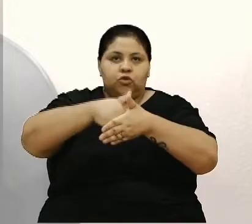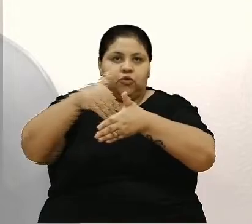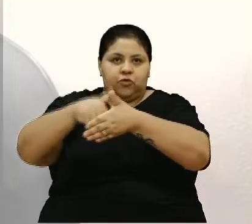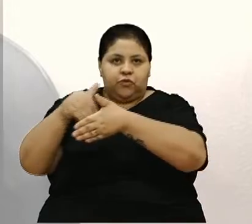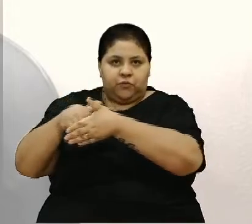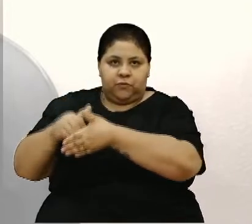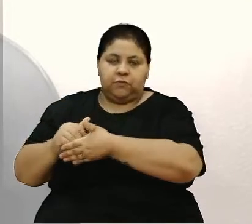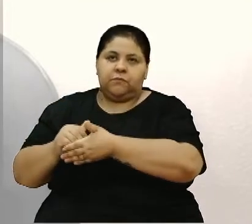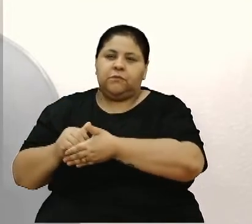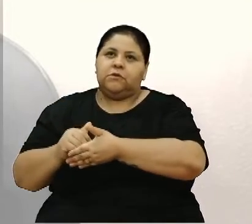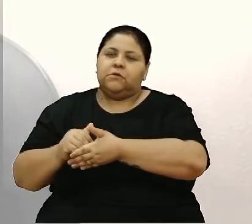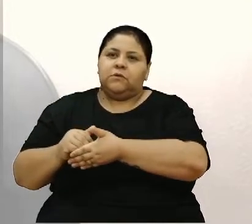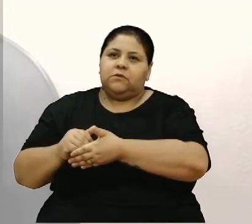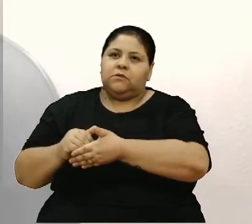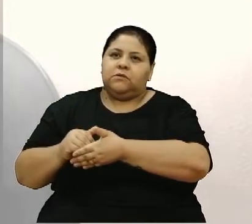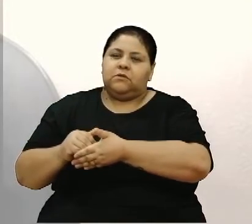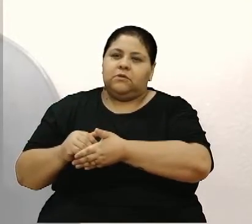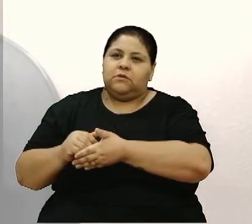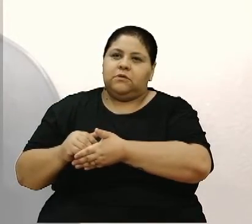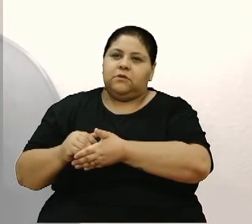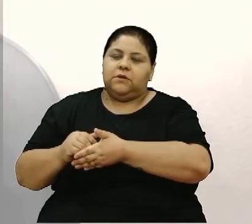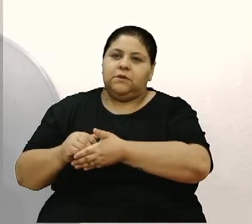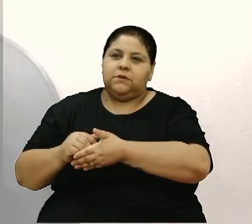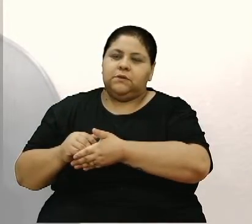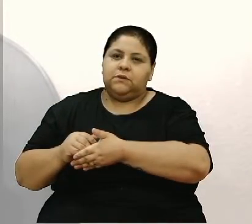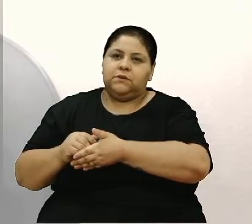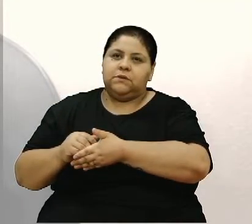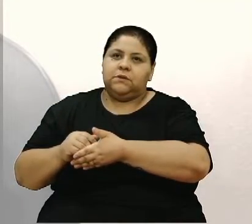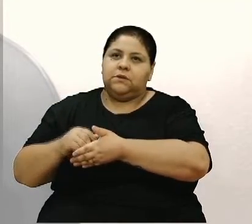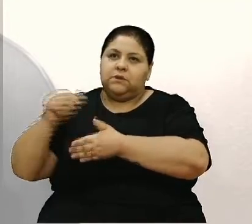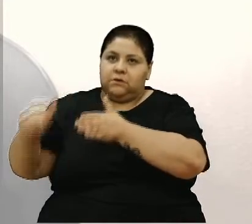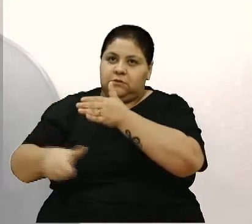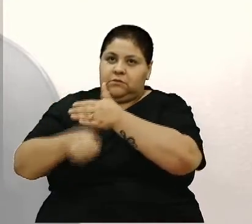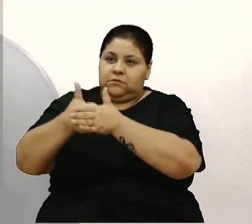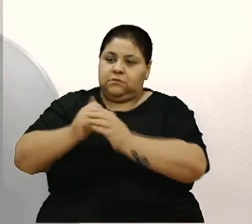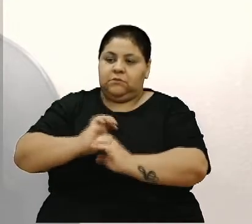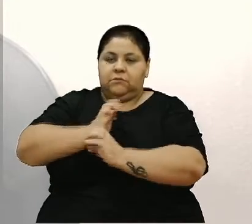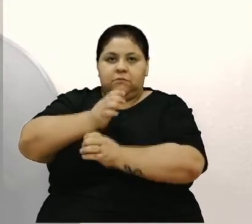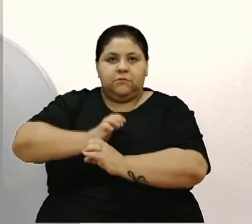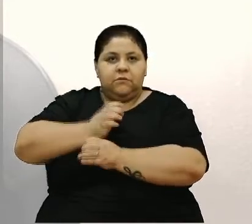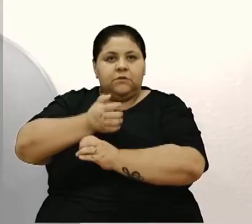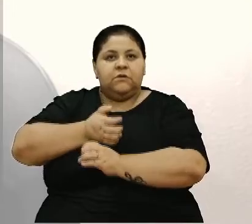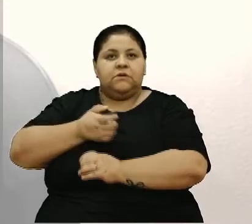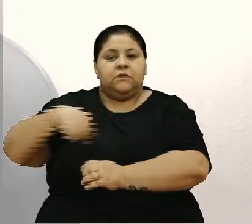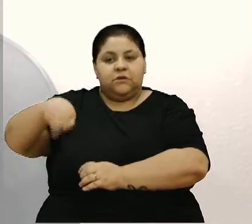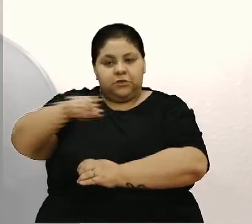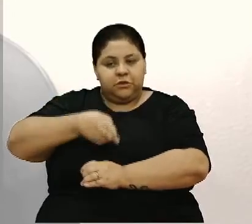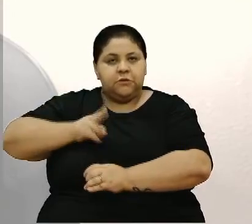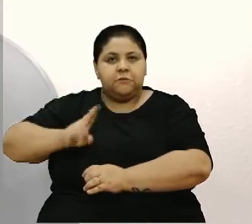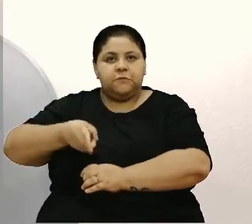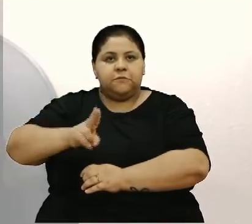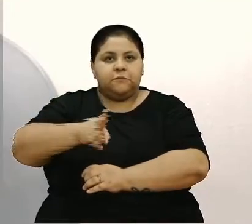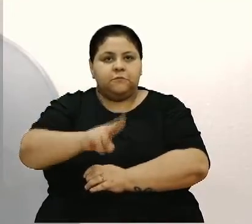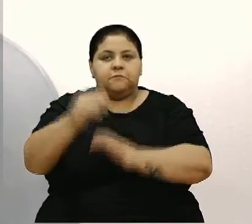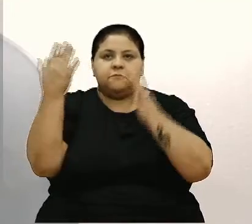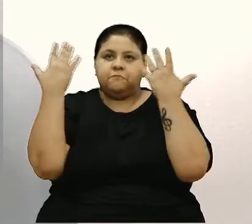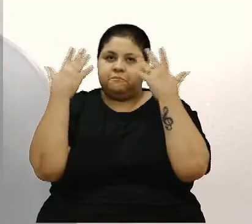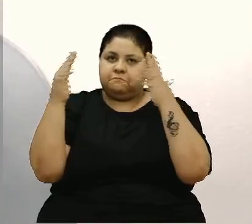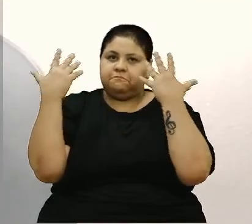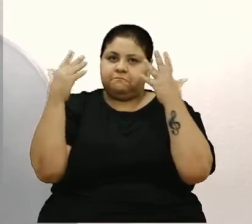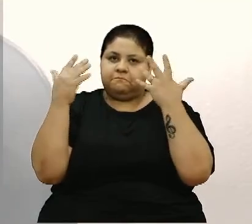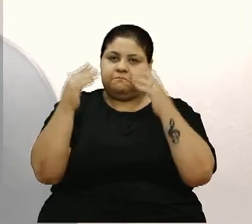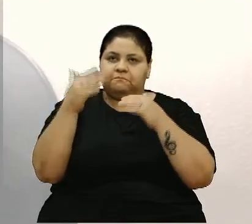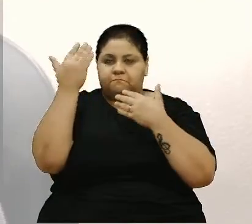foram justamente para beneficiar o empreendedor, a gente esteve ao lado e estará sempre. Então, parabéns aí